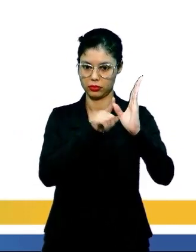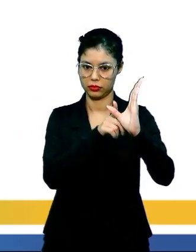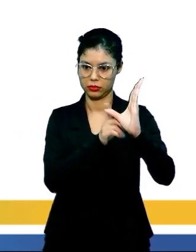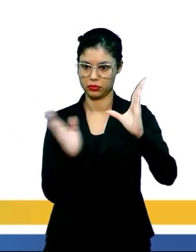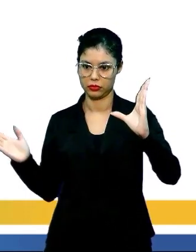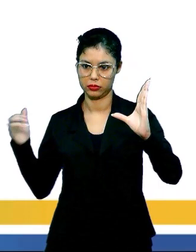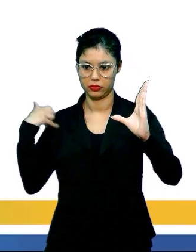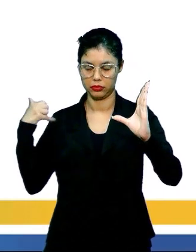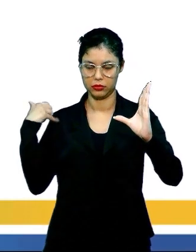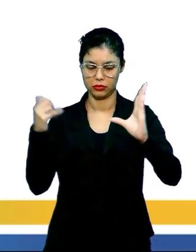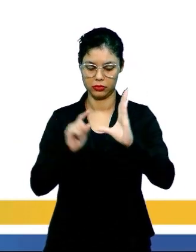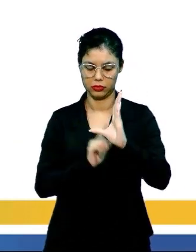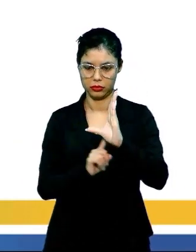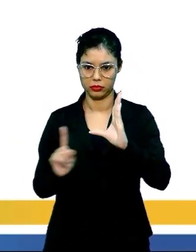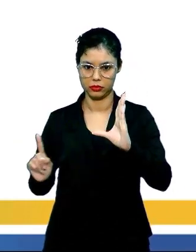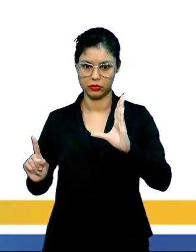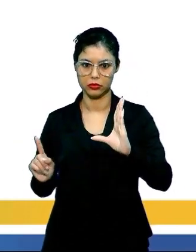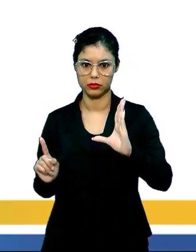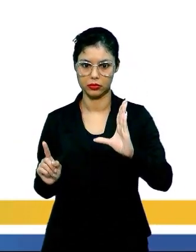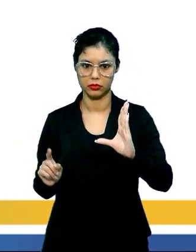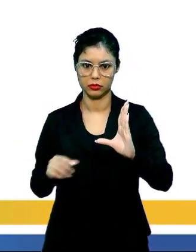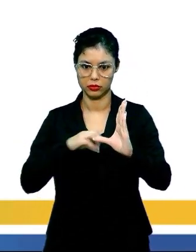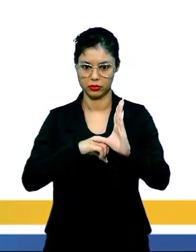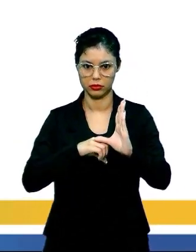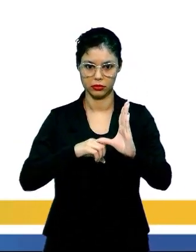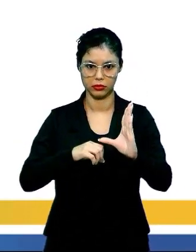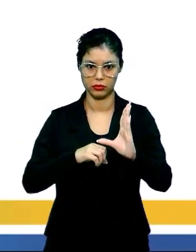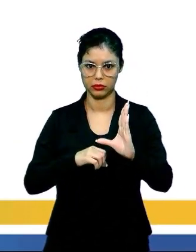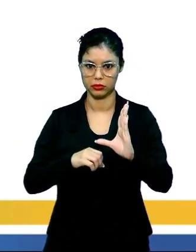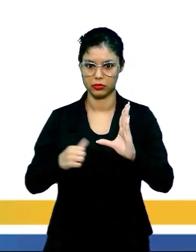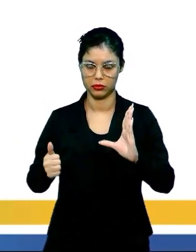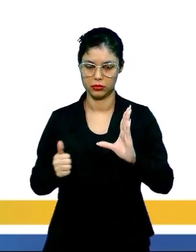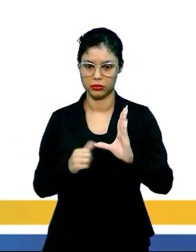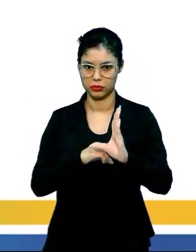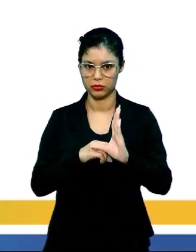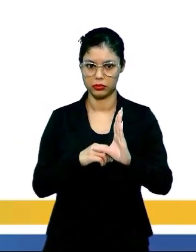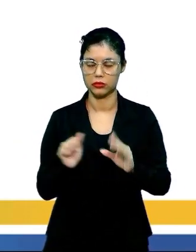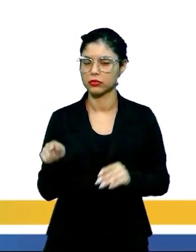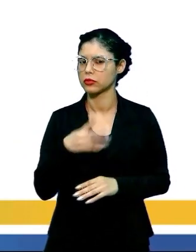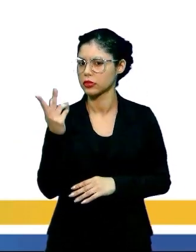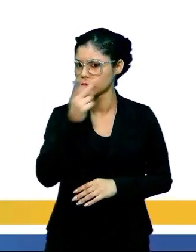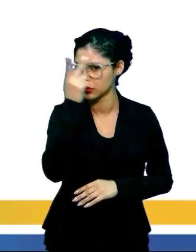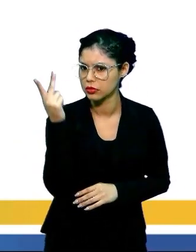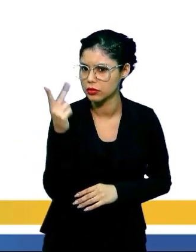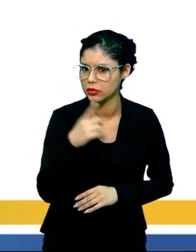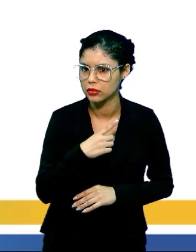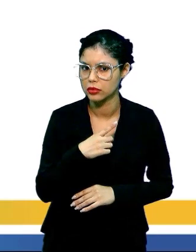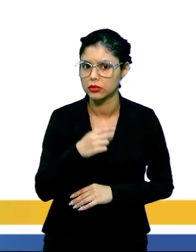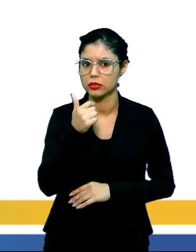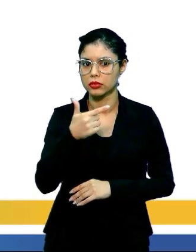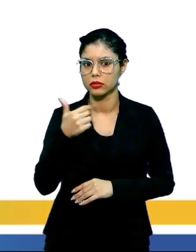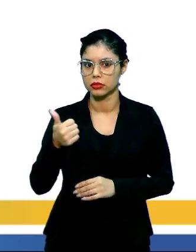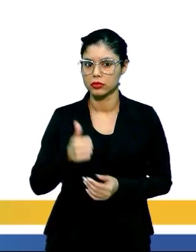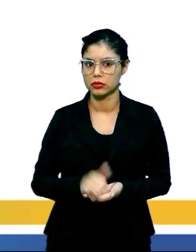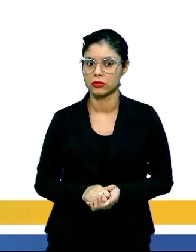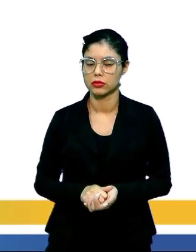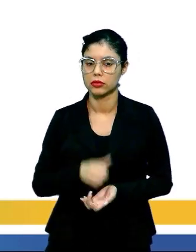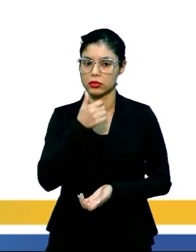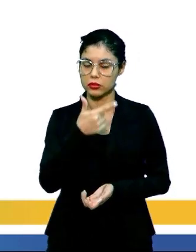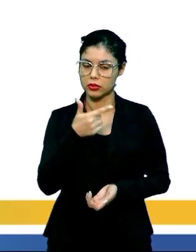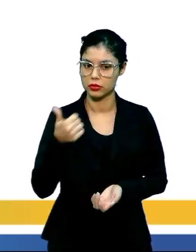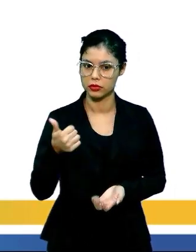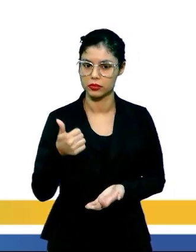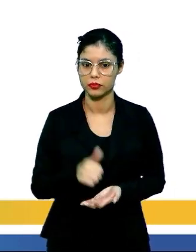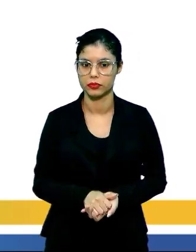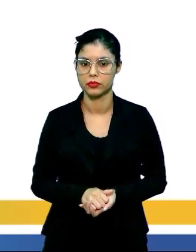idades aqui. Interpreta comigo. 9 de idade, quantas pessoas tem? 21. Então, são